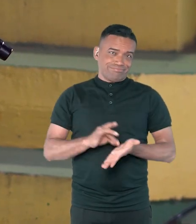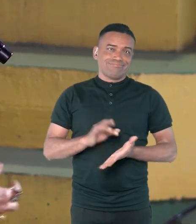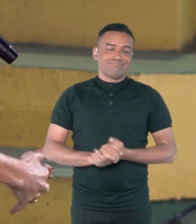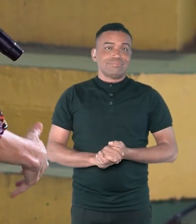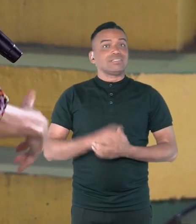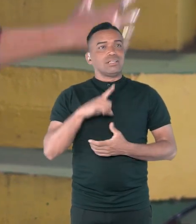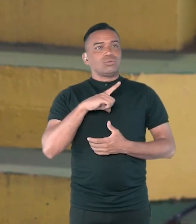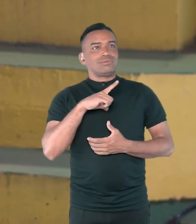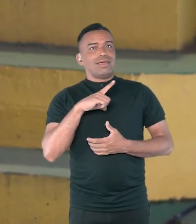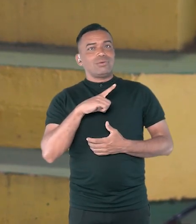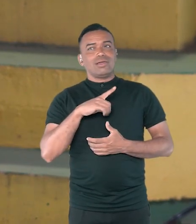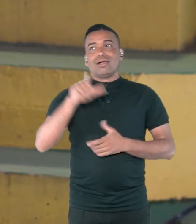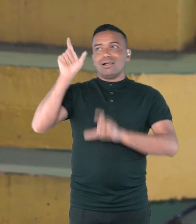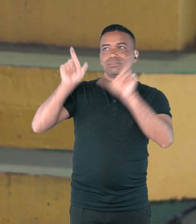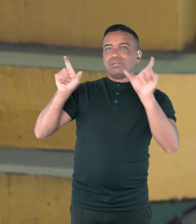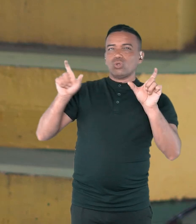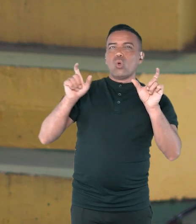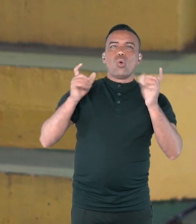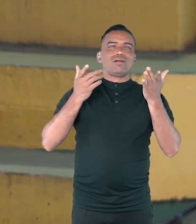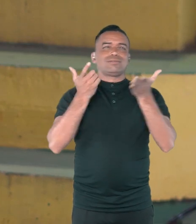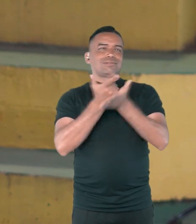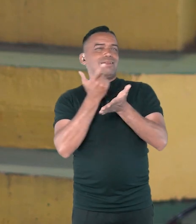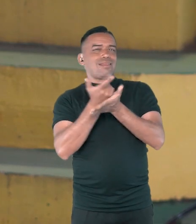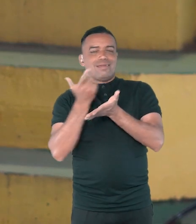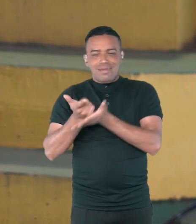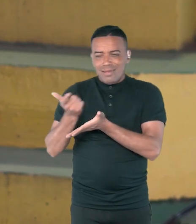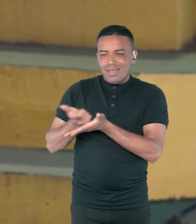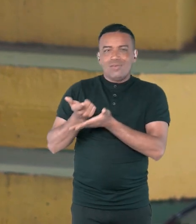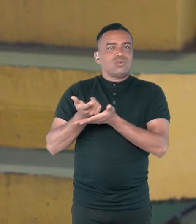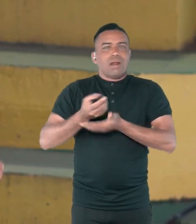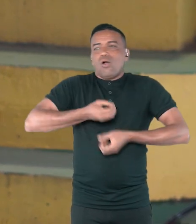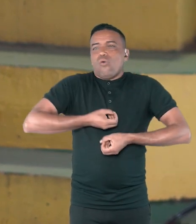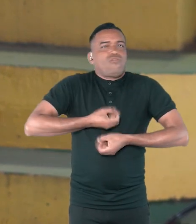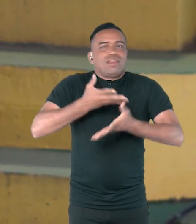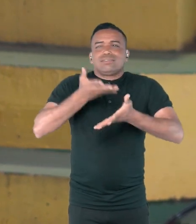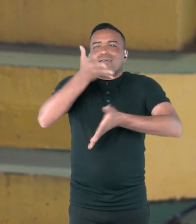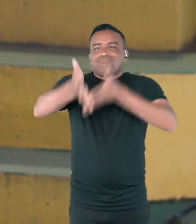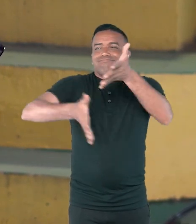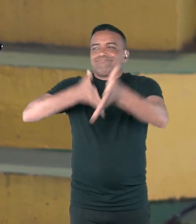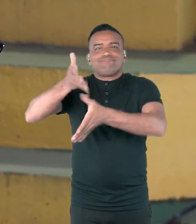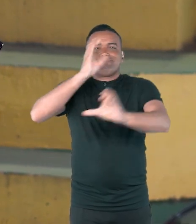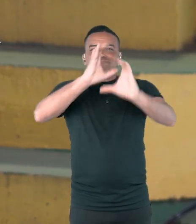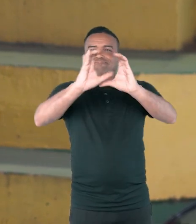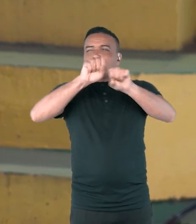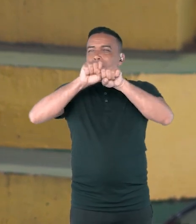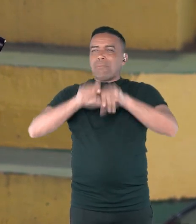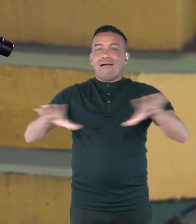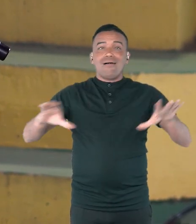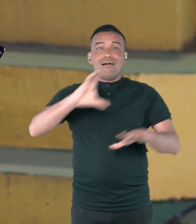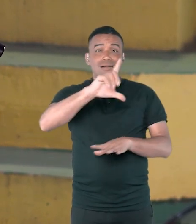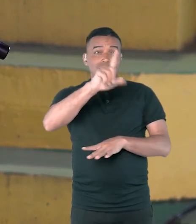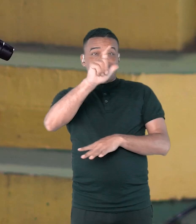há uma estante, né? Os autores que nós temos para fazer chegar, para fazer essas histórias chegar.